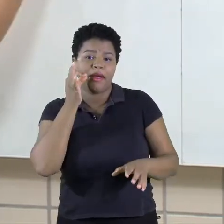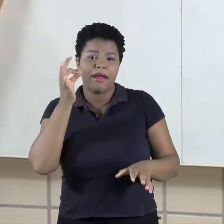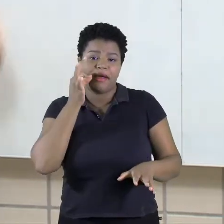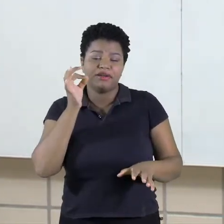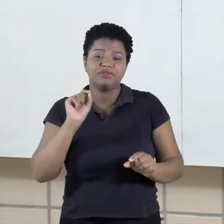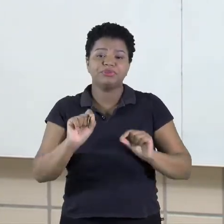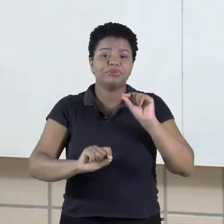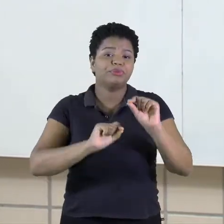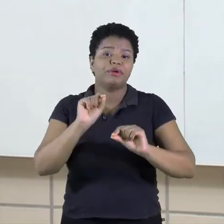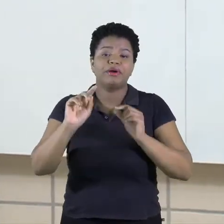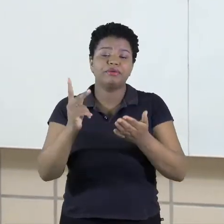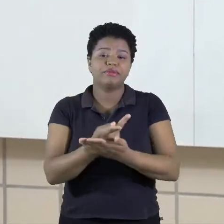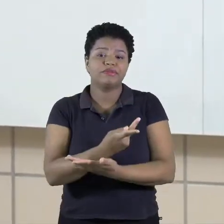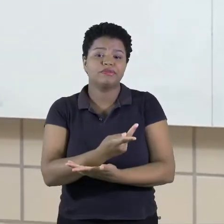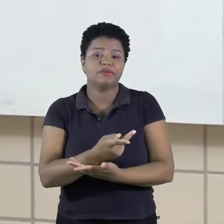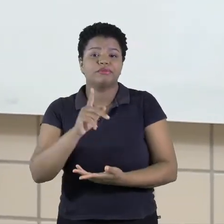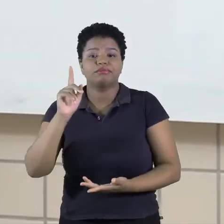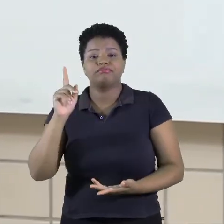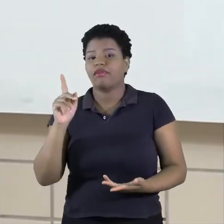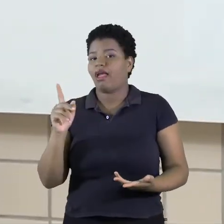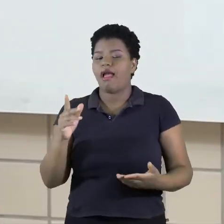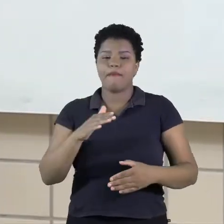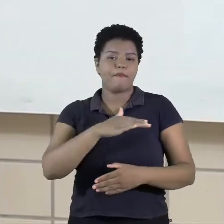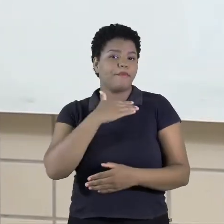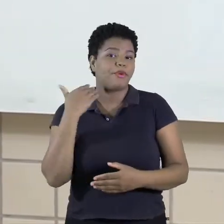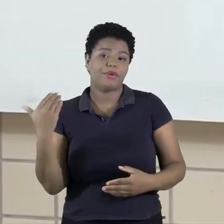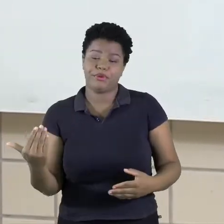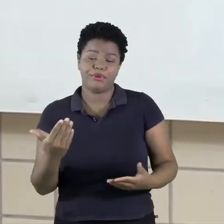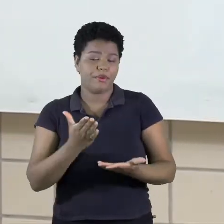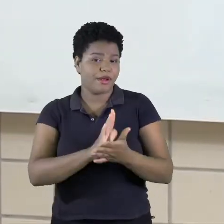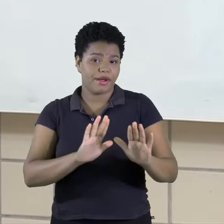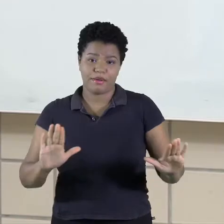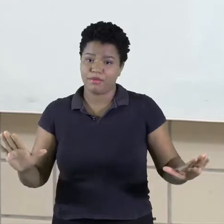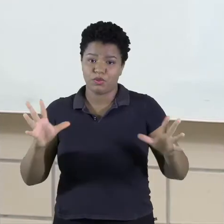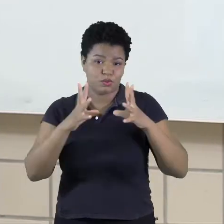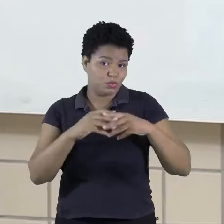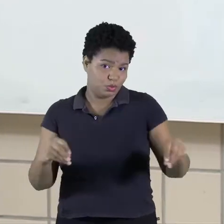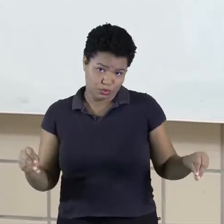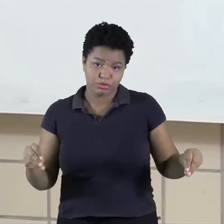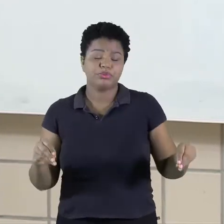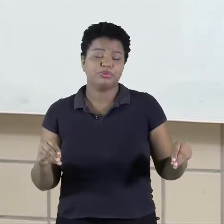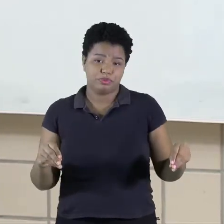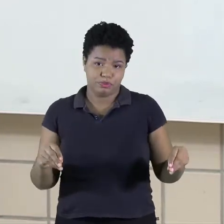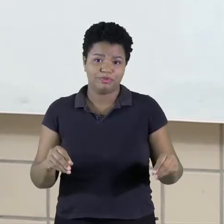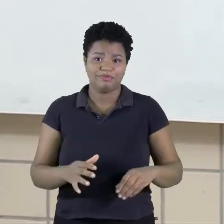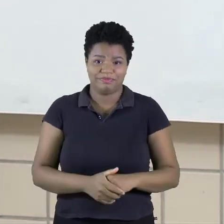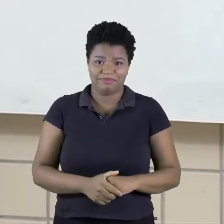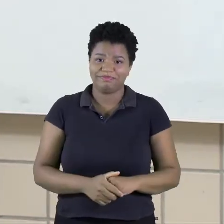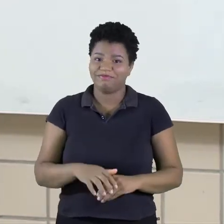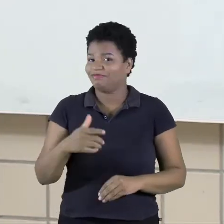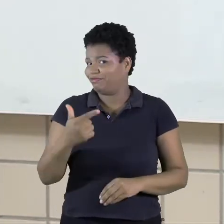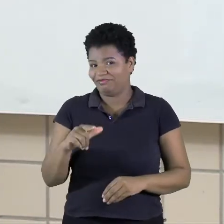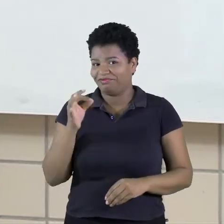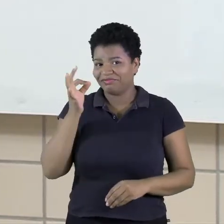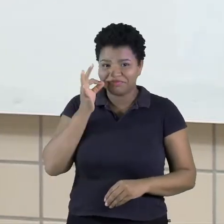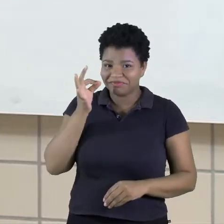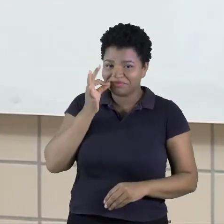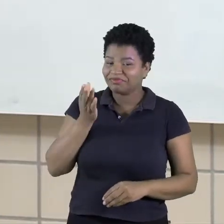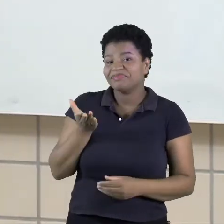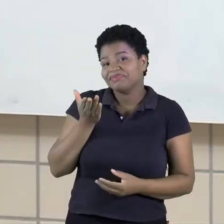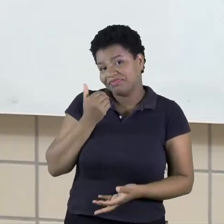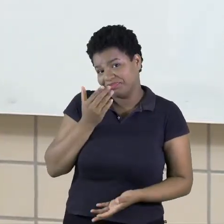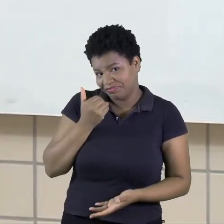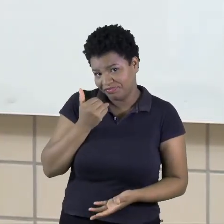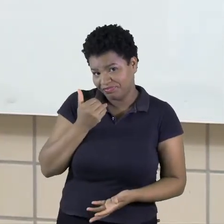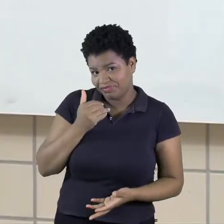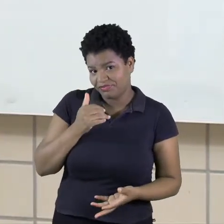ó, extinto. Morreu, acabou, sumiu, né? Não teria o ratinho ali para consumir